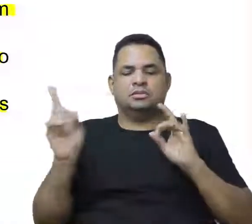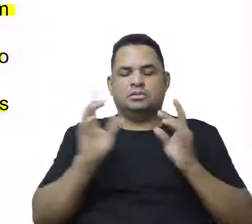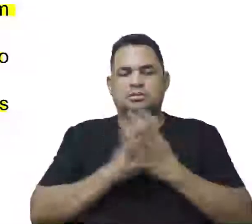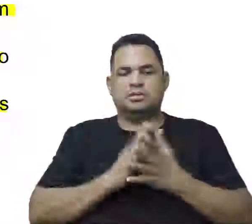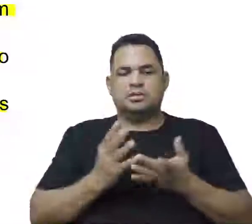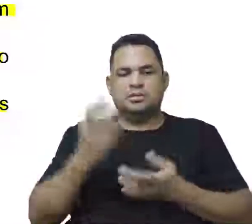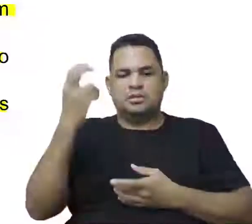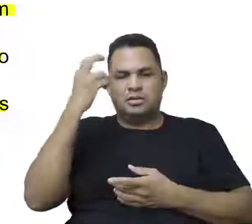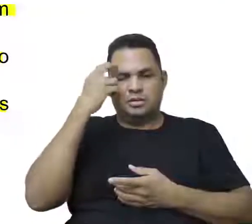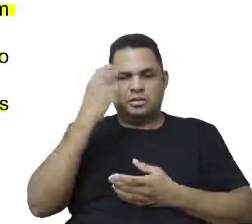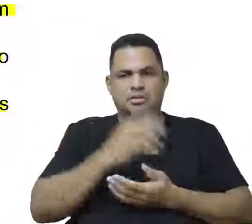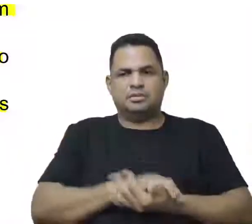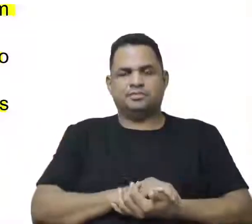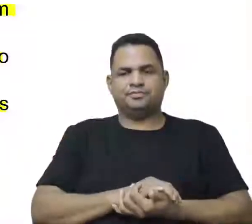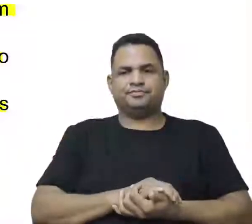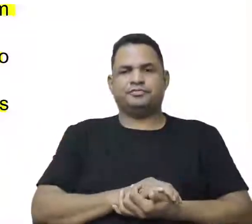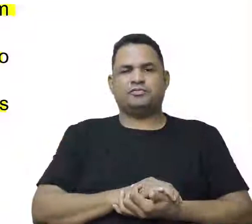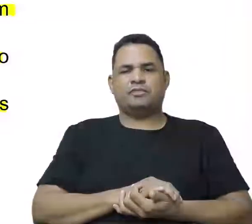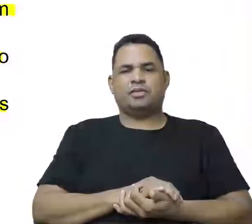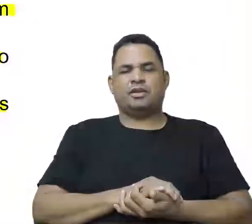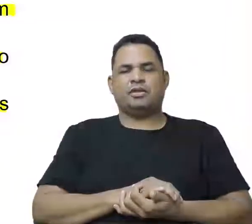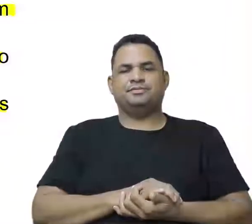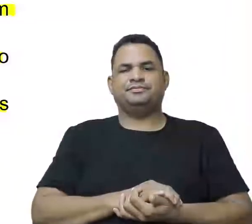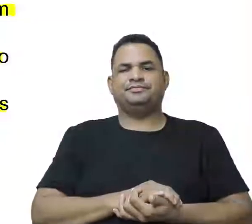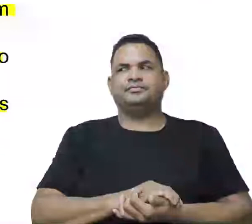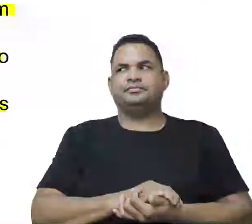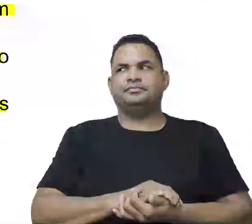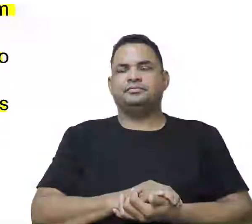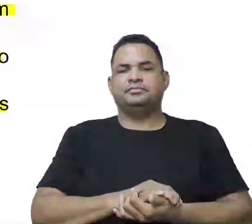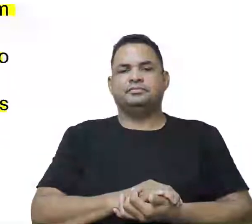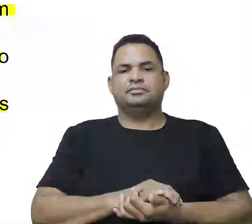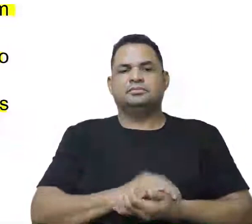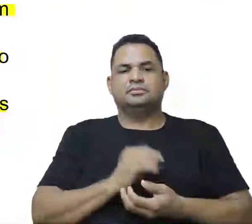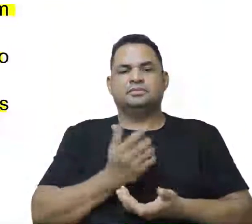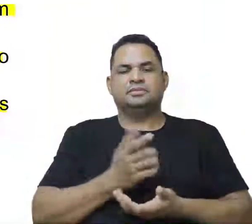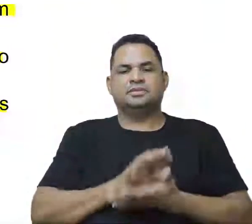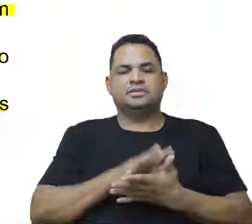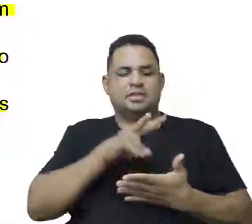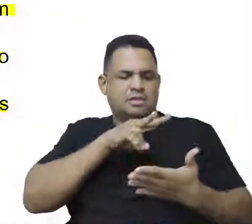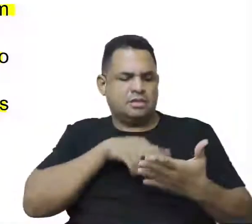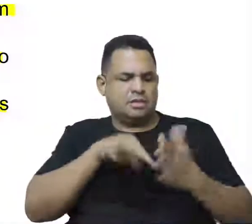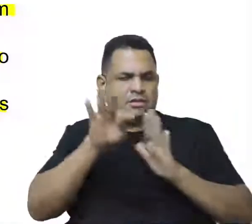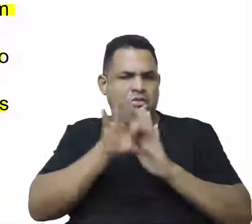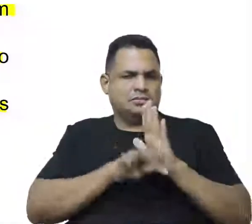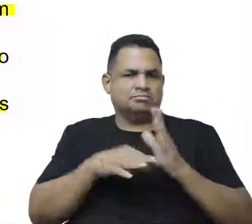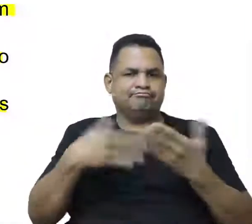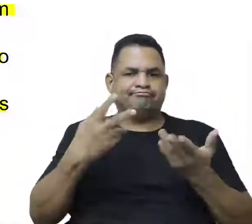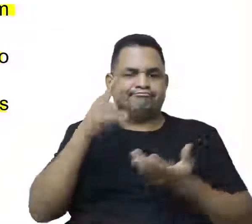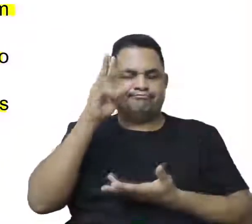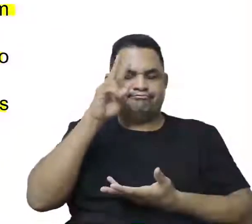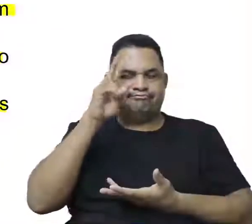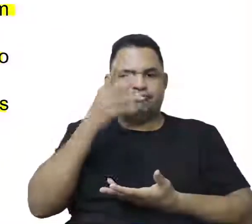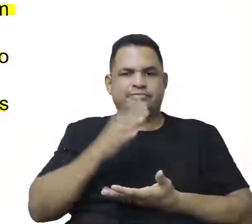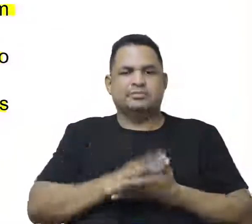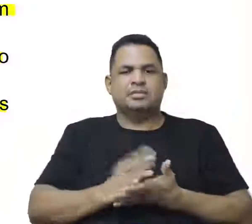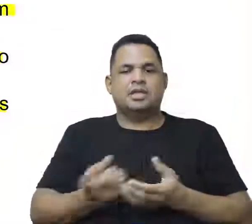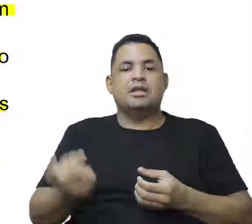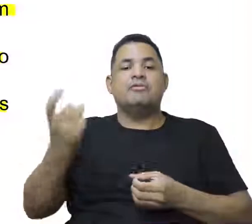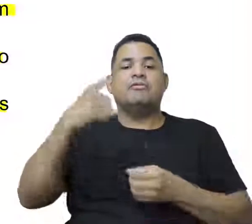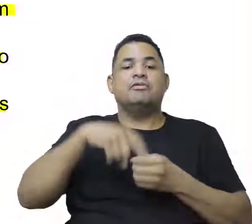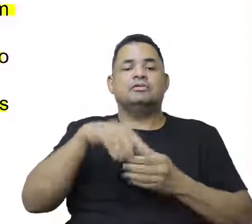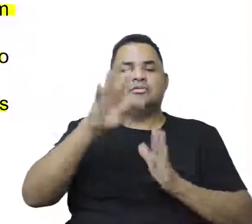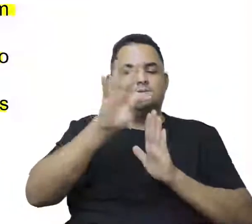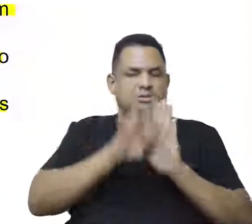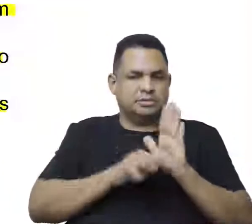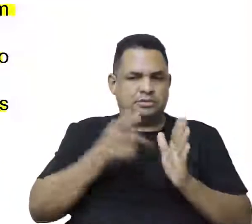cada cultura. Olha que interessante, a gente fez o inverso, a gente leu o texto, aí você vai dizer, meu Deus, eu não lembro mais. Agora você vai ter que voltar lá no